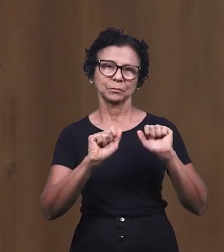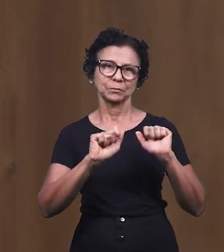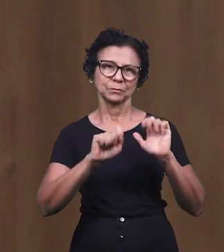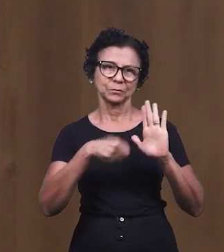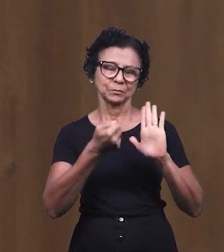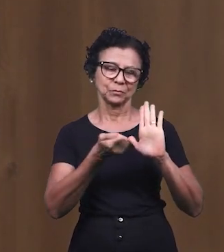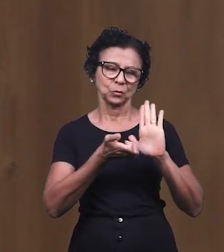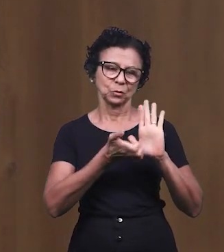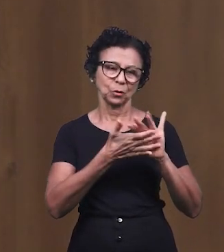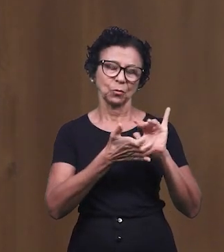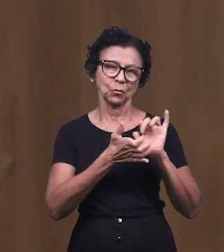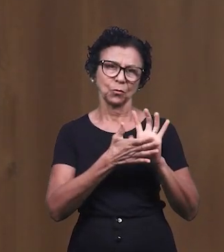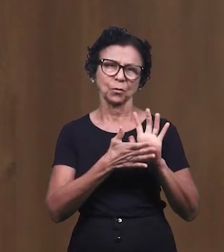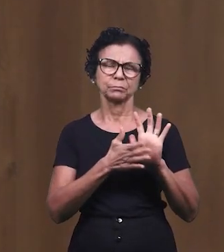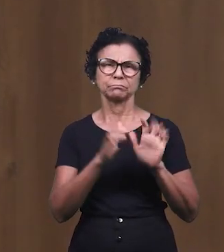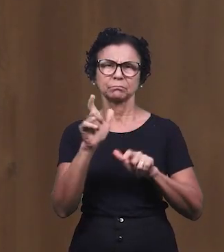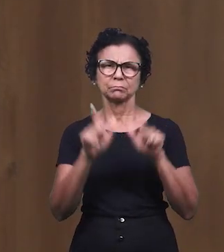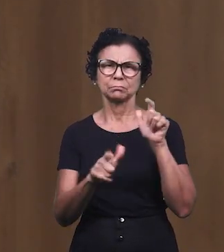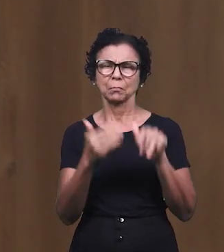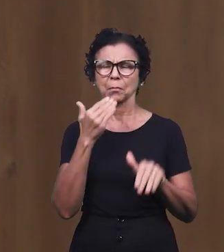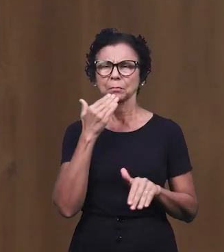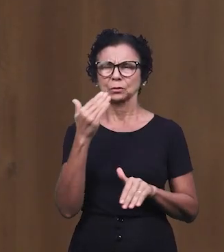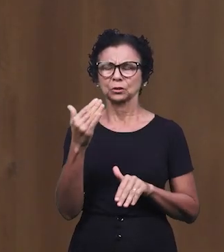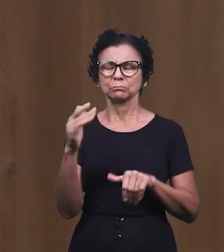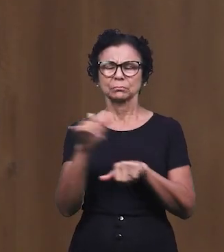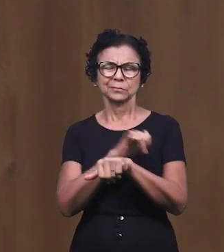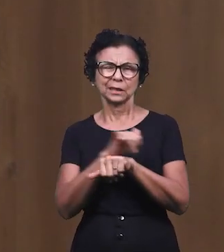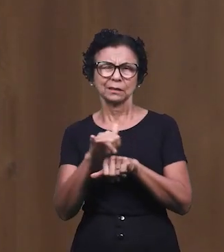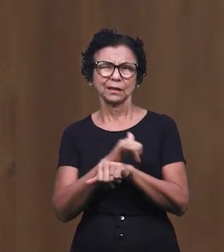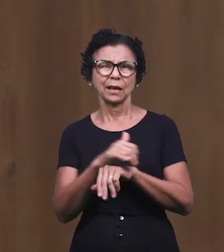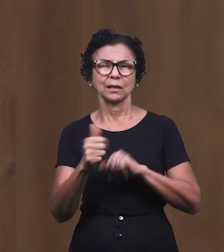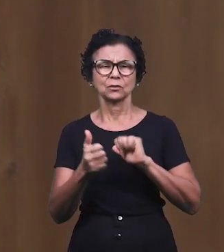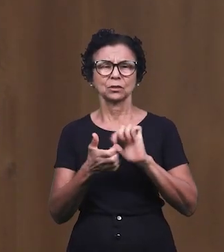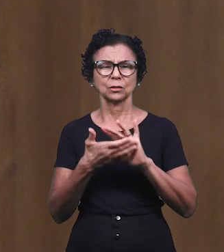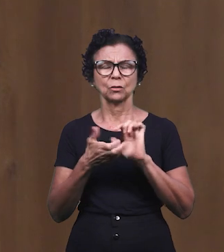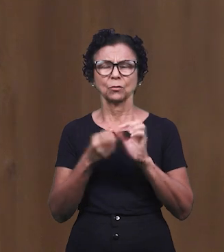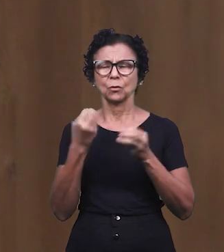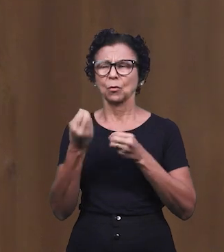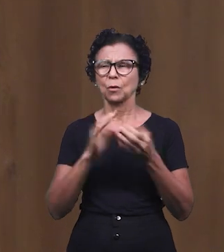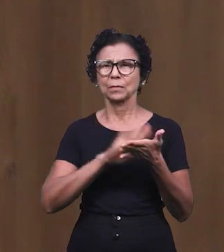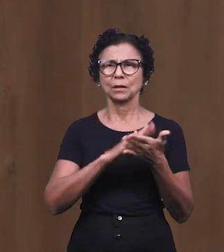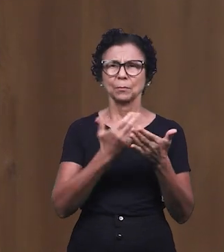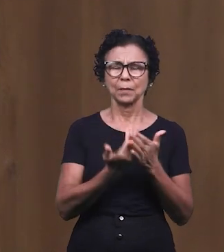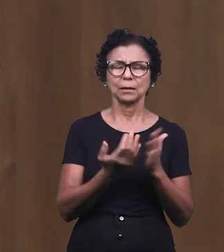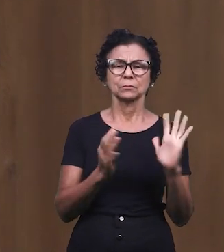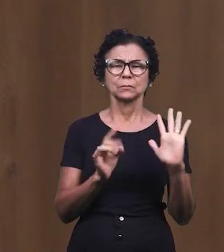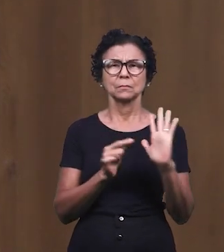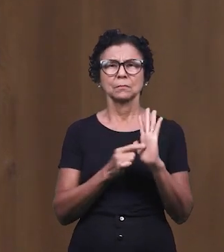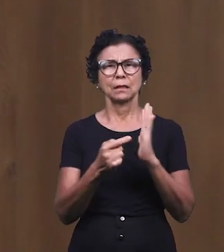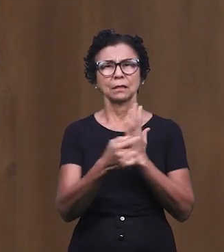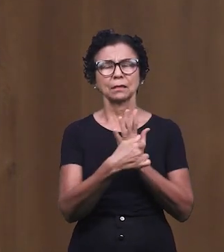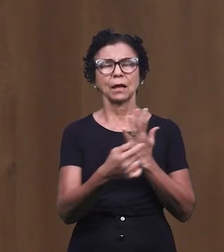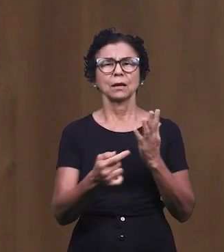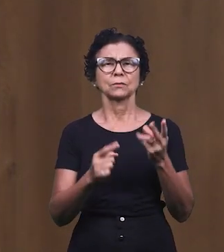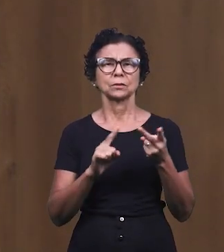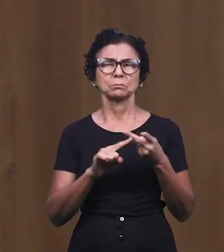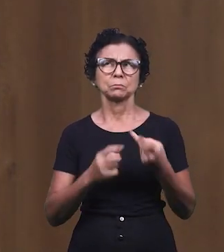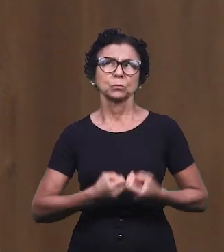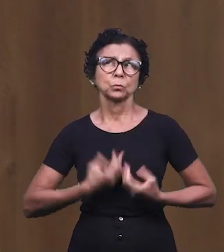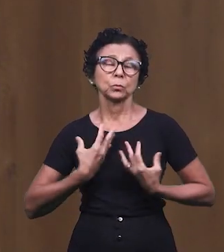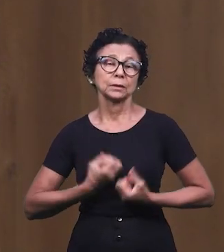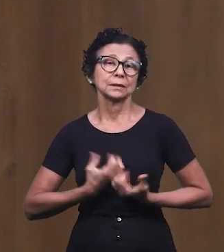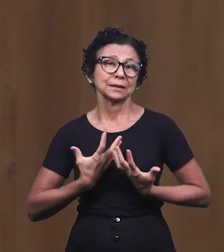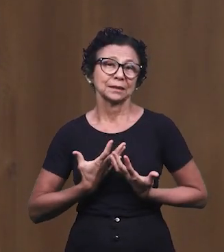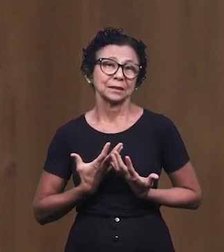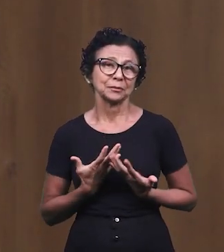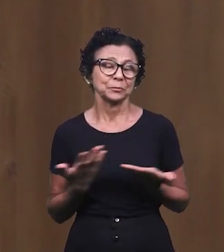pedido estratégias, dicas, como interpreta um louvor assim, como interpreta um louvor com metáforas, com poesias. Hoje